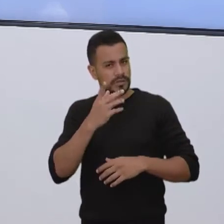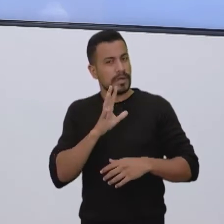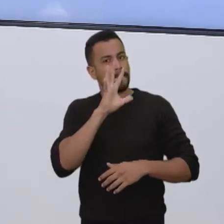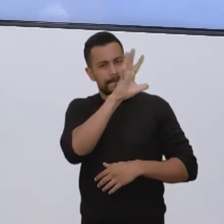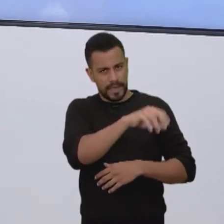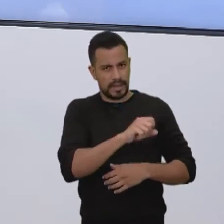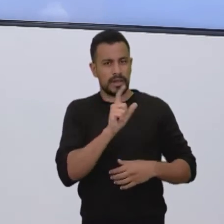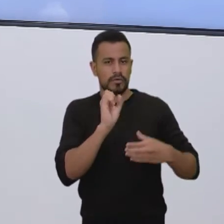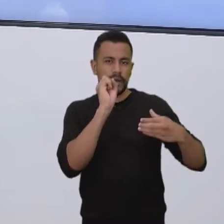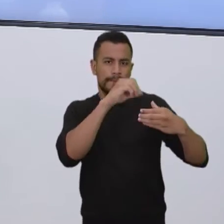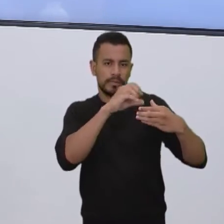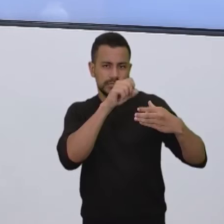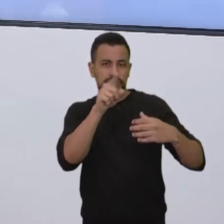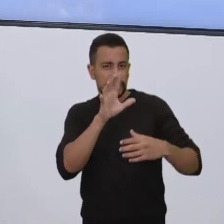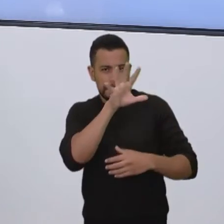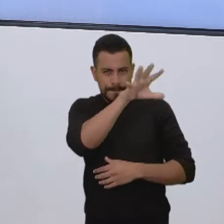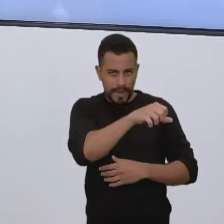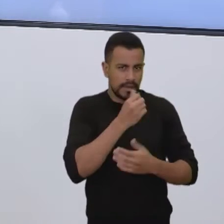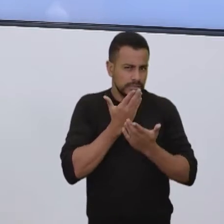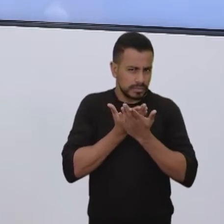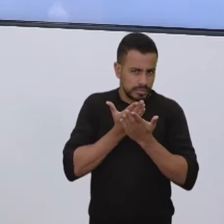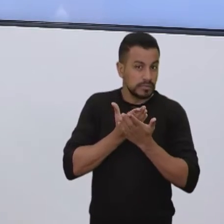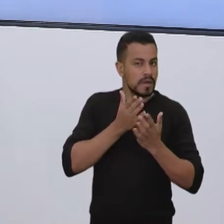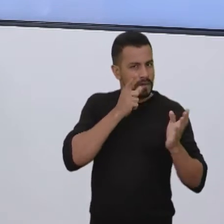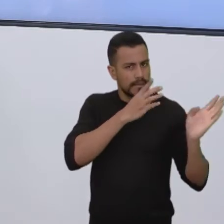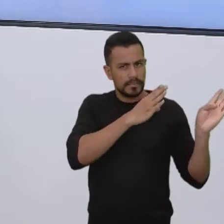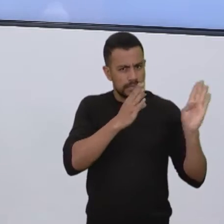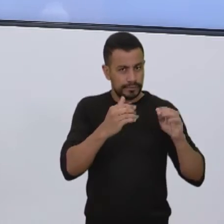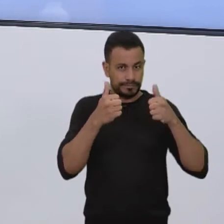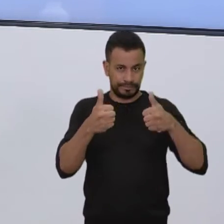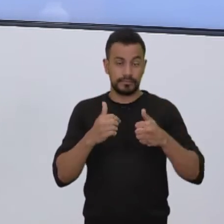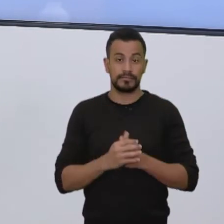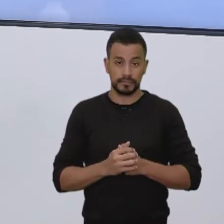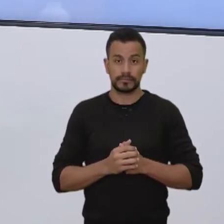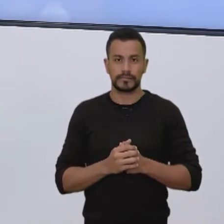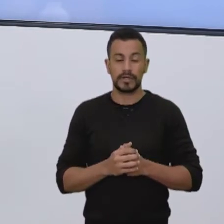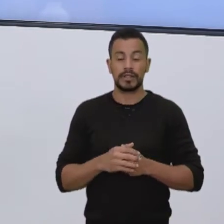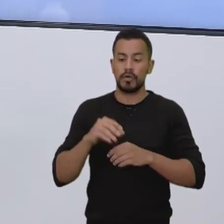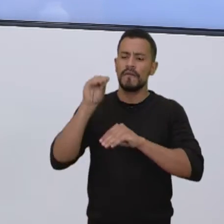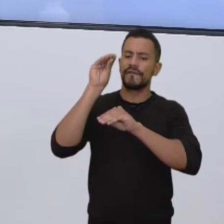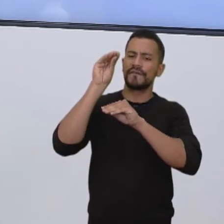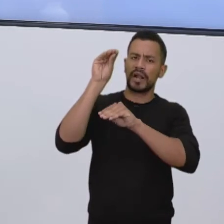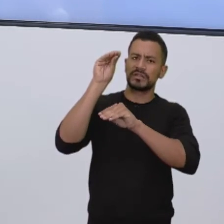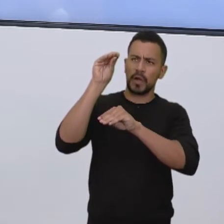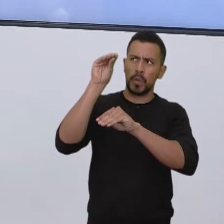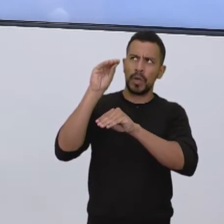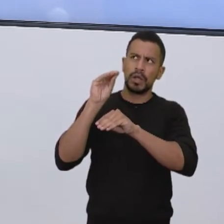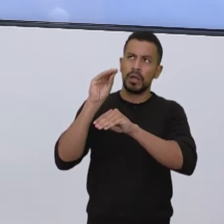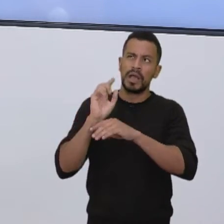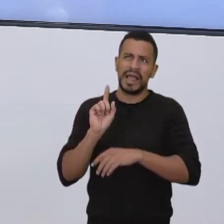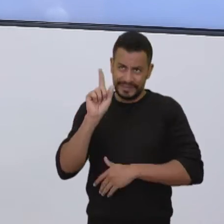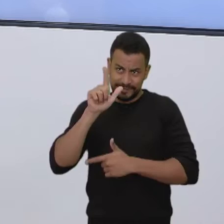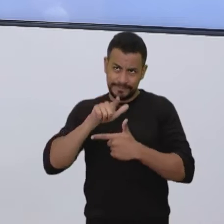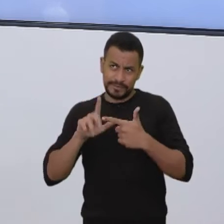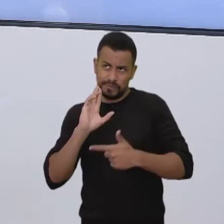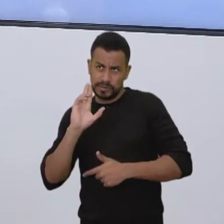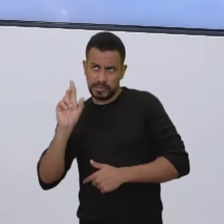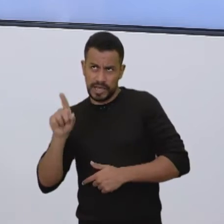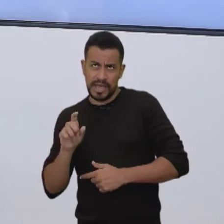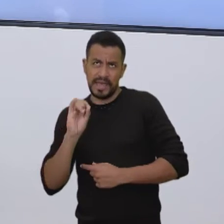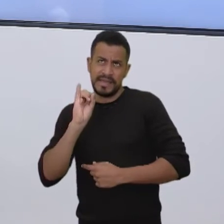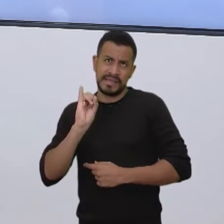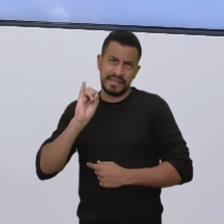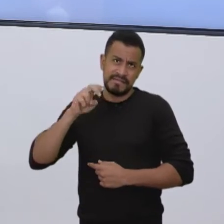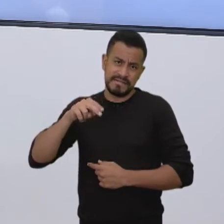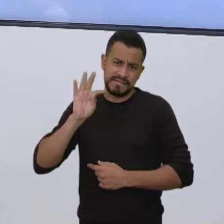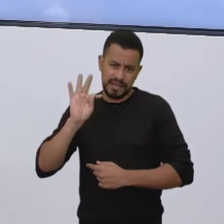fazer o contrário, tá bom? Eu vou pegar a fração, e aí eu vou ter que ver, será que vai dar inteiro? Será que vai dar natural? Será que vai